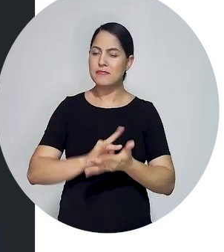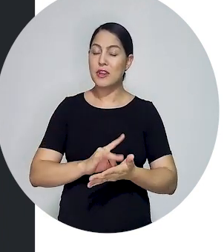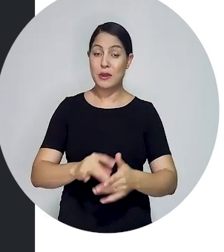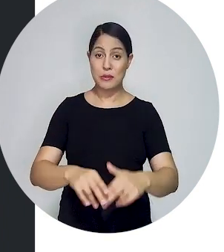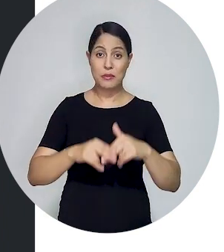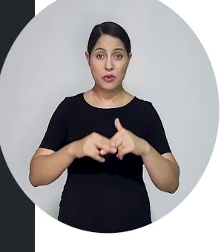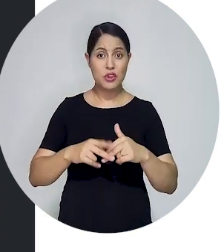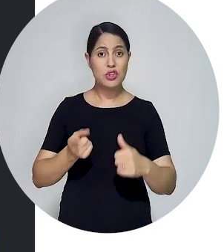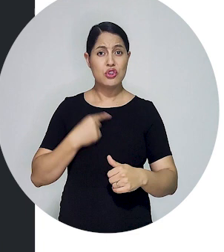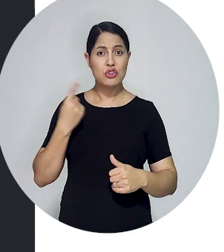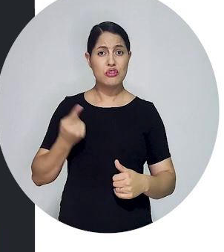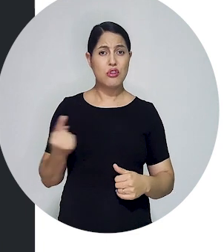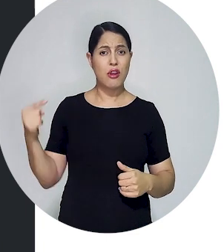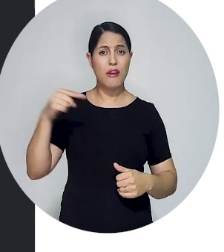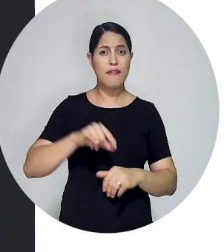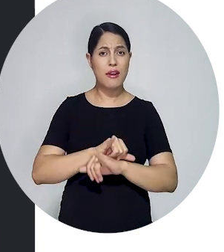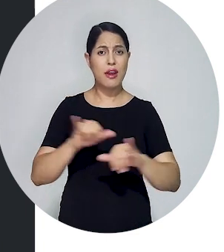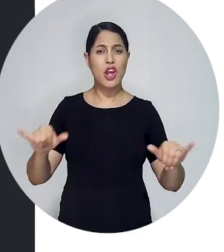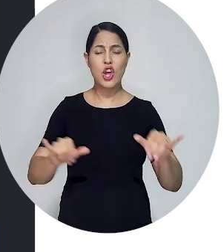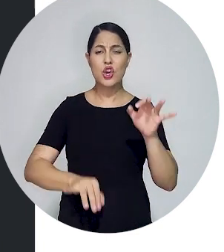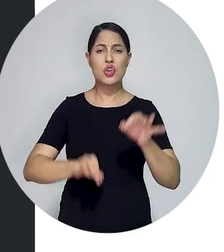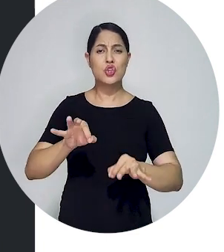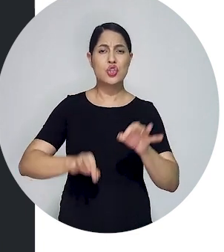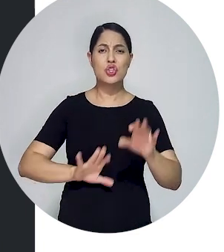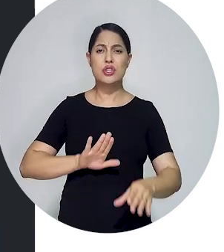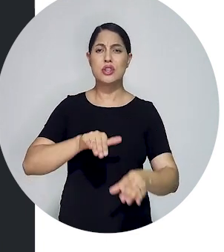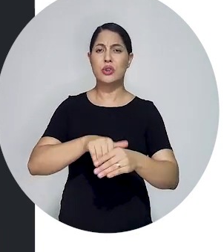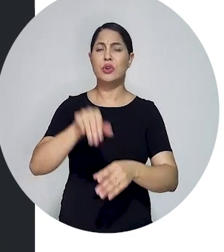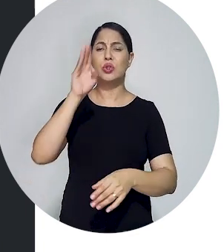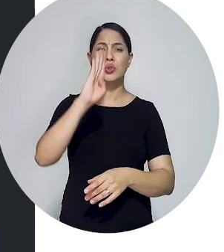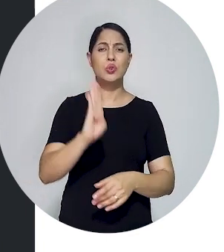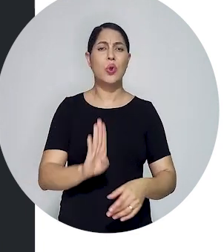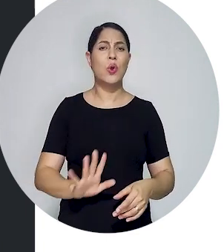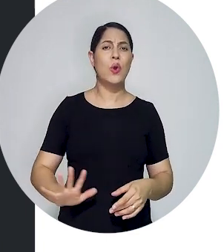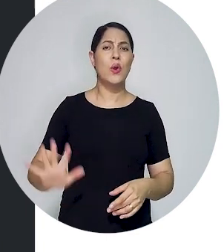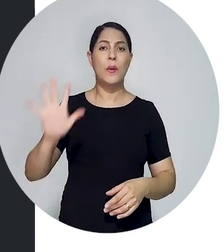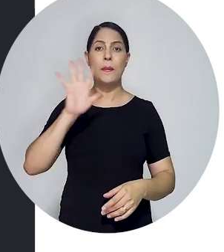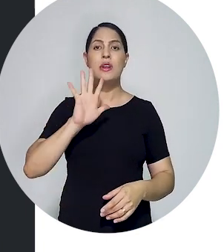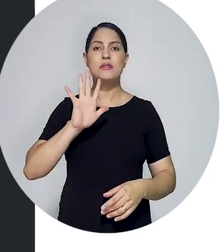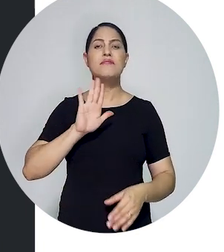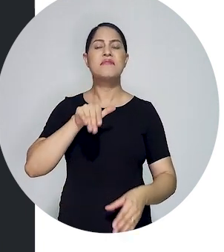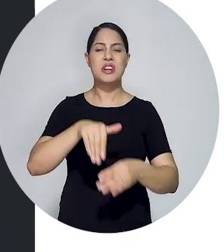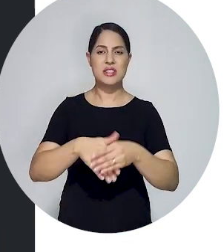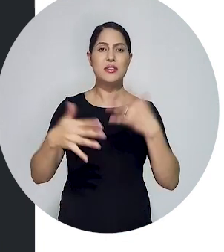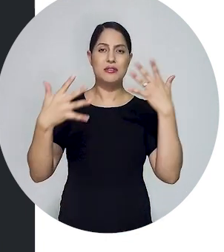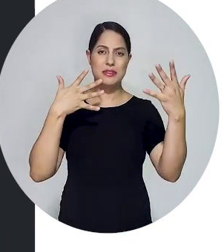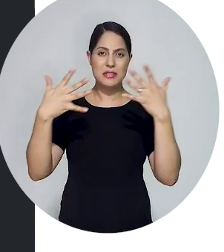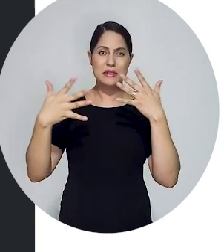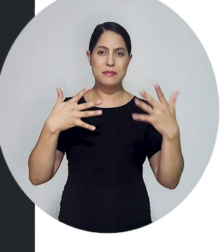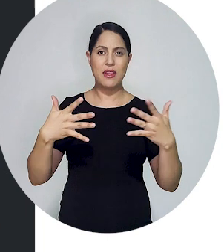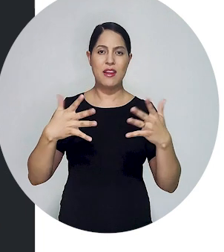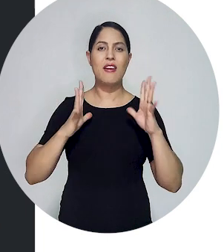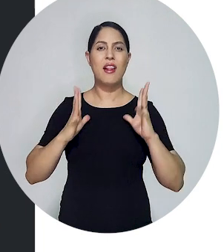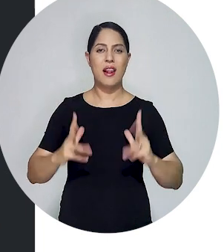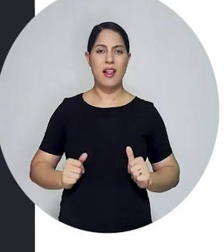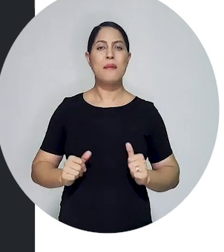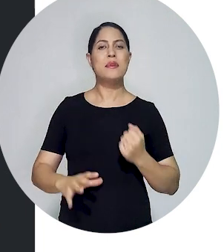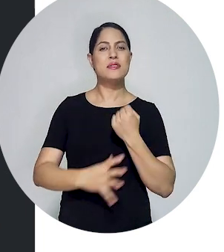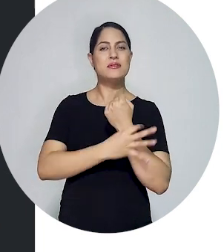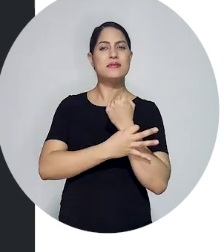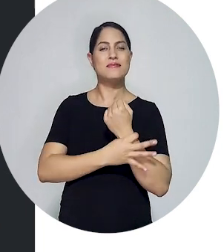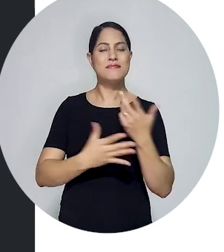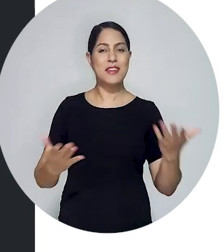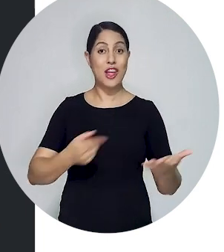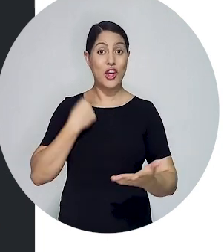público enaltecer o trabalho de magistrados e servidores da Justiça Eleitoral em todo o país, pela realização de eleições transparentes, limpas